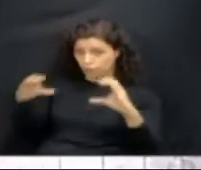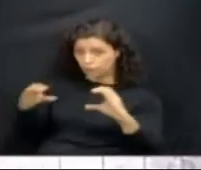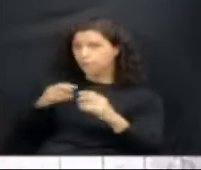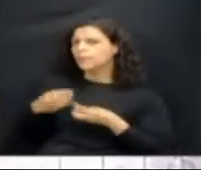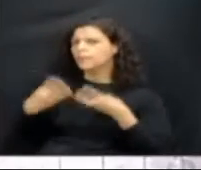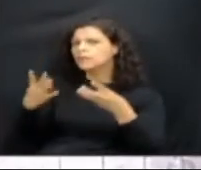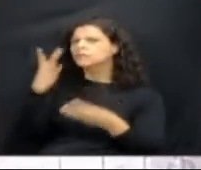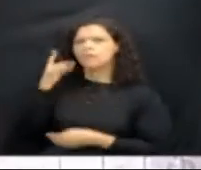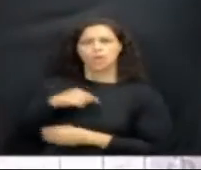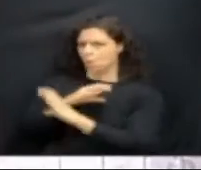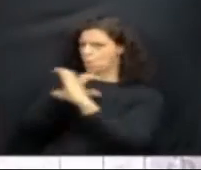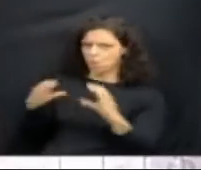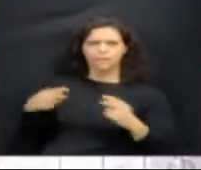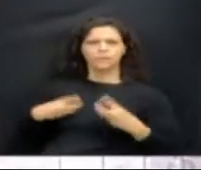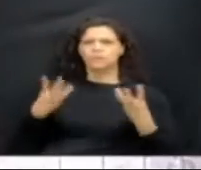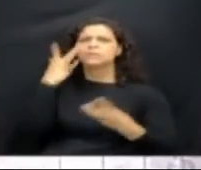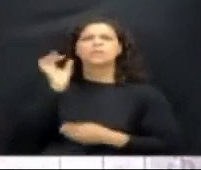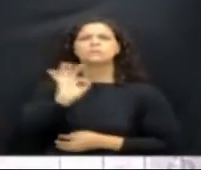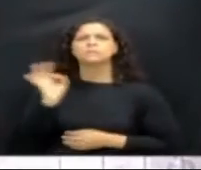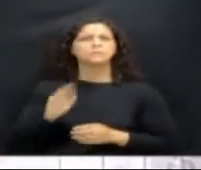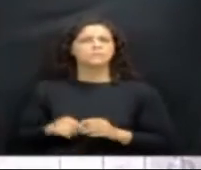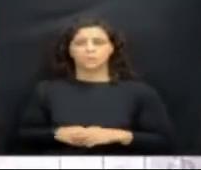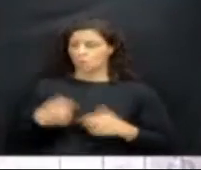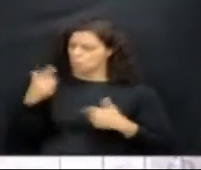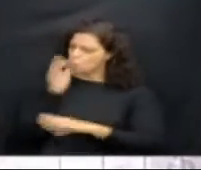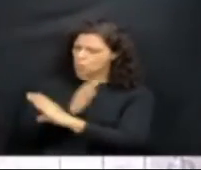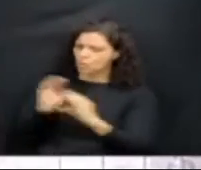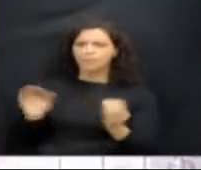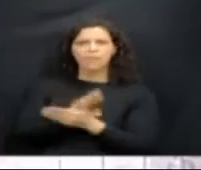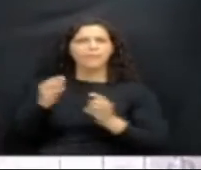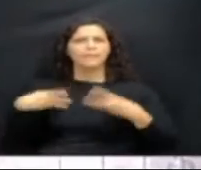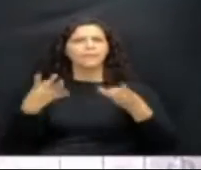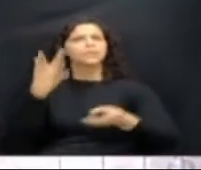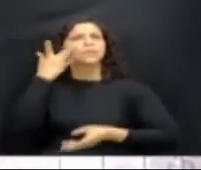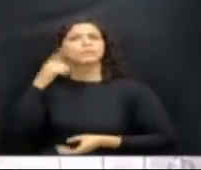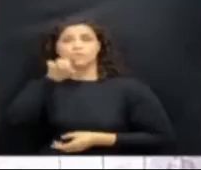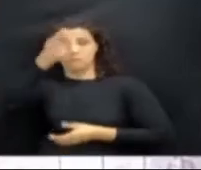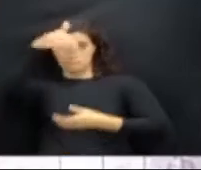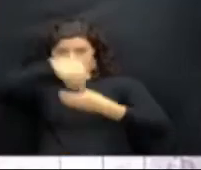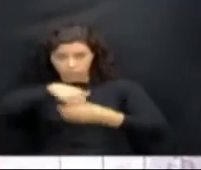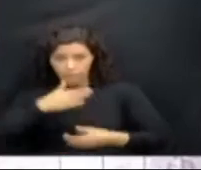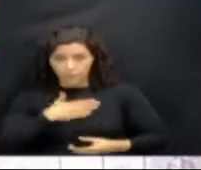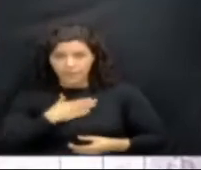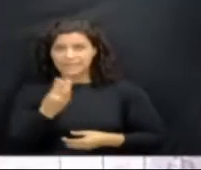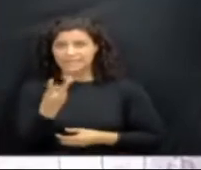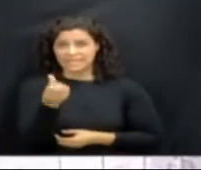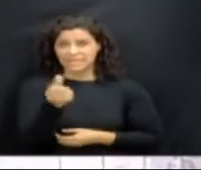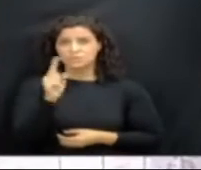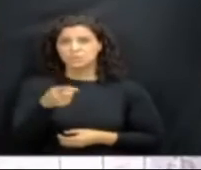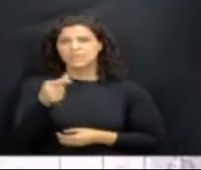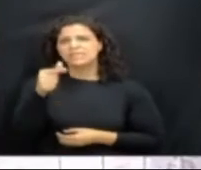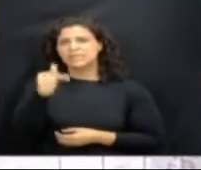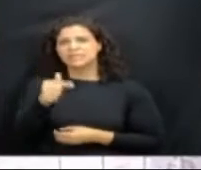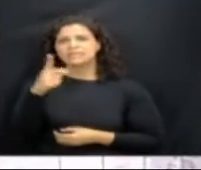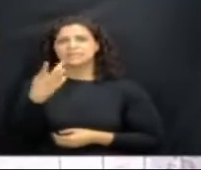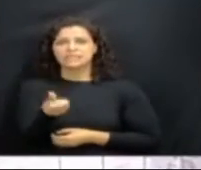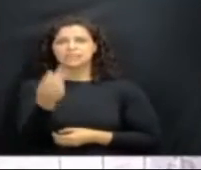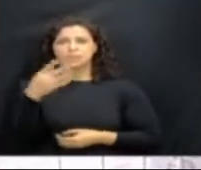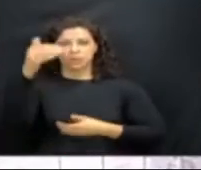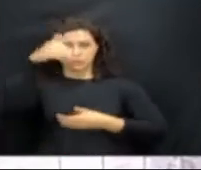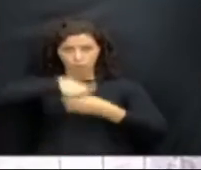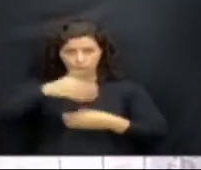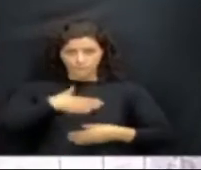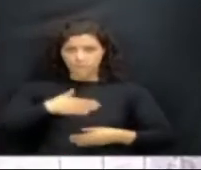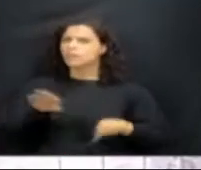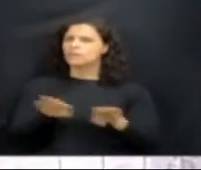Tarcísio. Eu não confio nele. Não confio. O povo que me elegeu, as 36.764 pessoas,